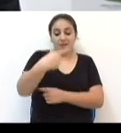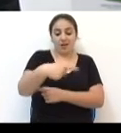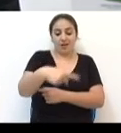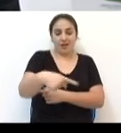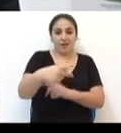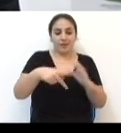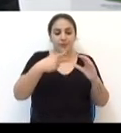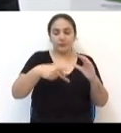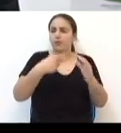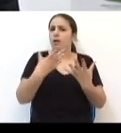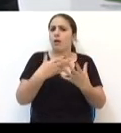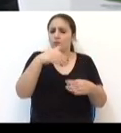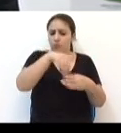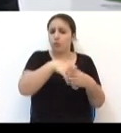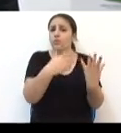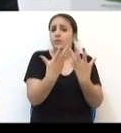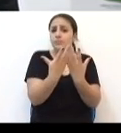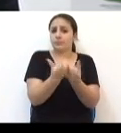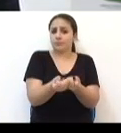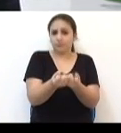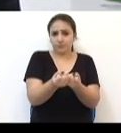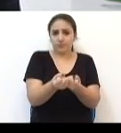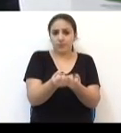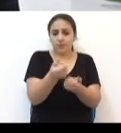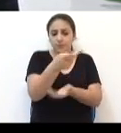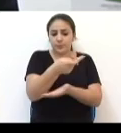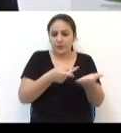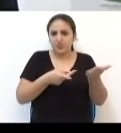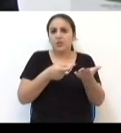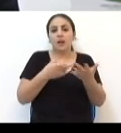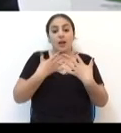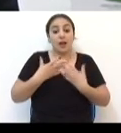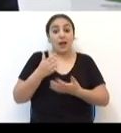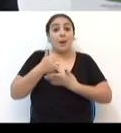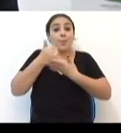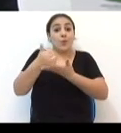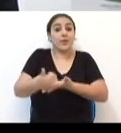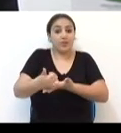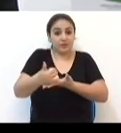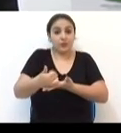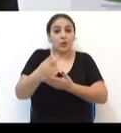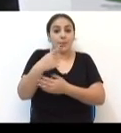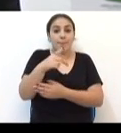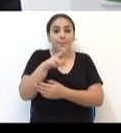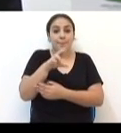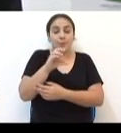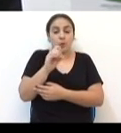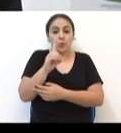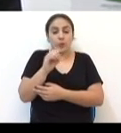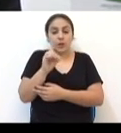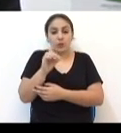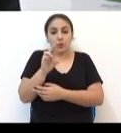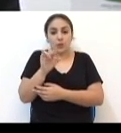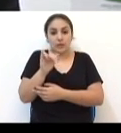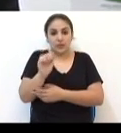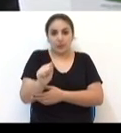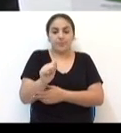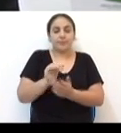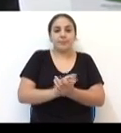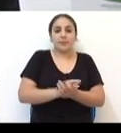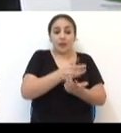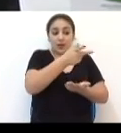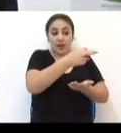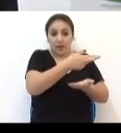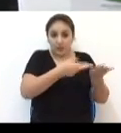essa casa aprovou por unanimidade, com pareceres favoráveis da Procuradoria, com parecer favorável